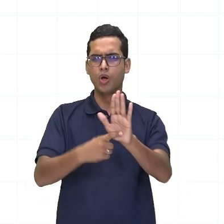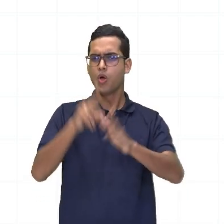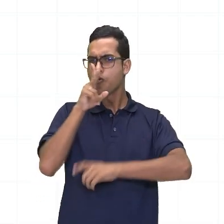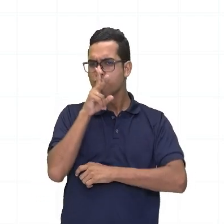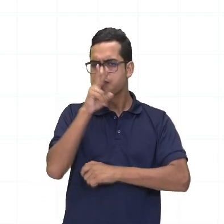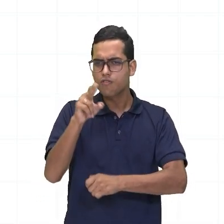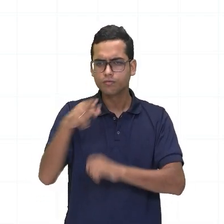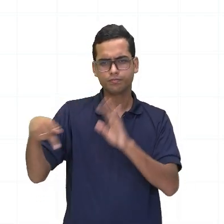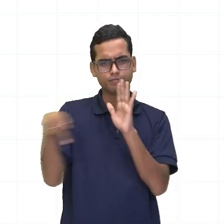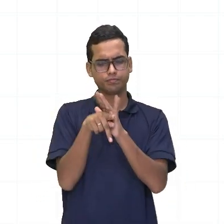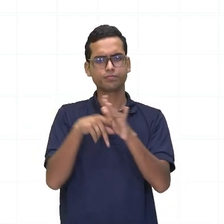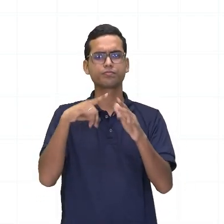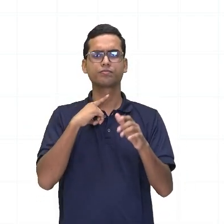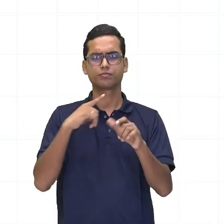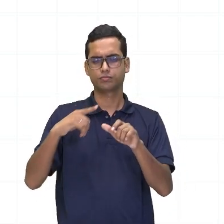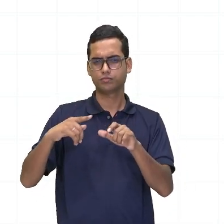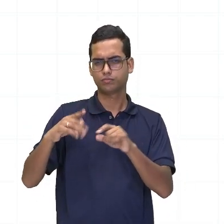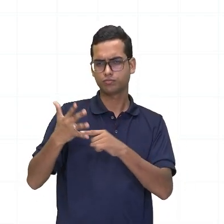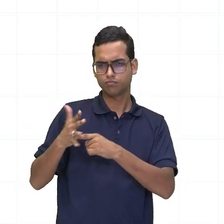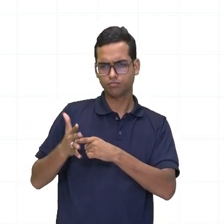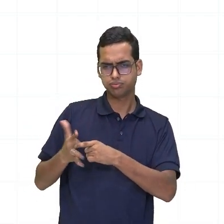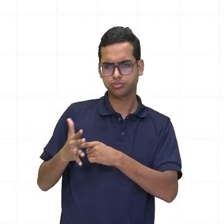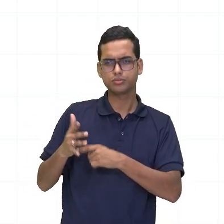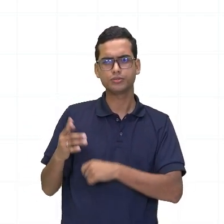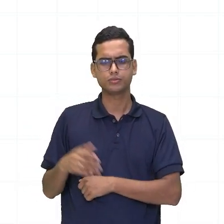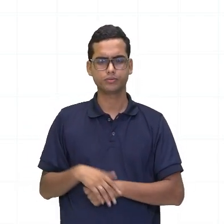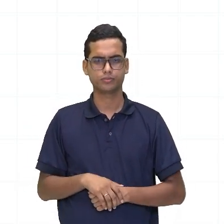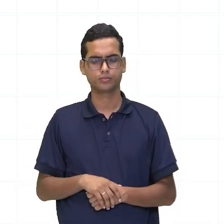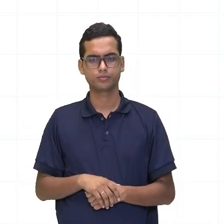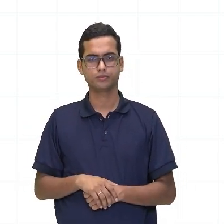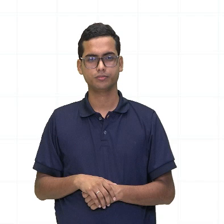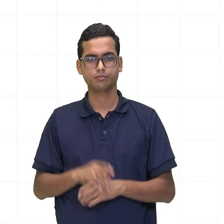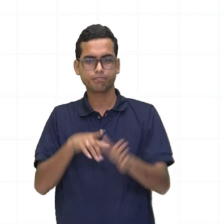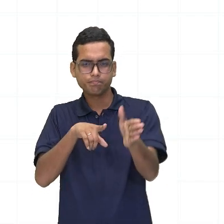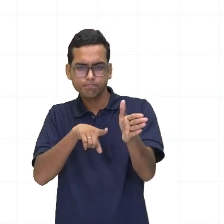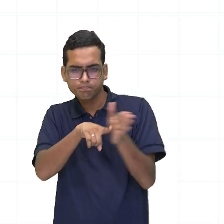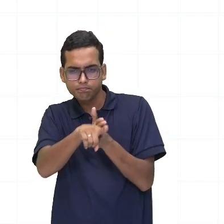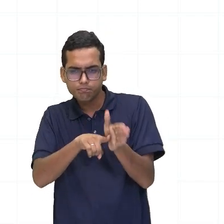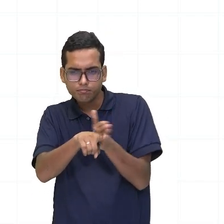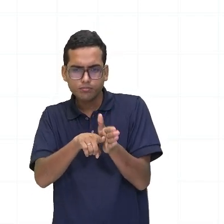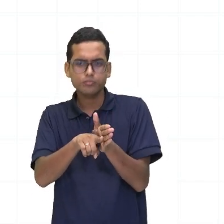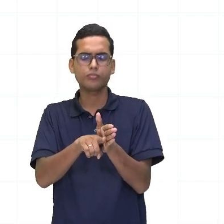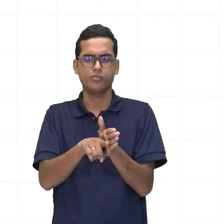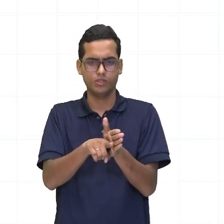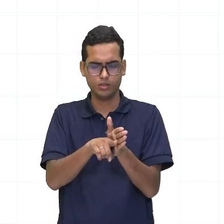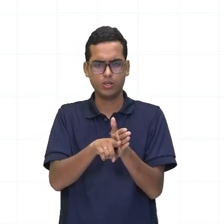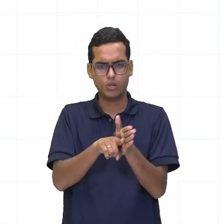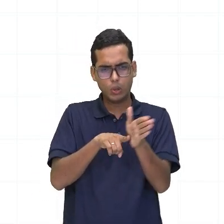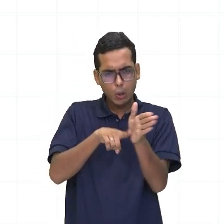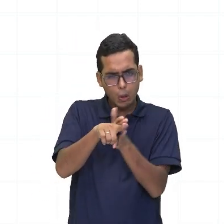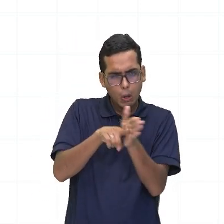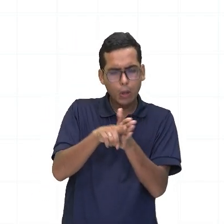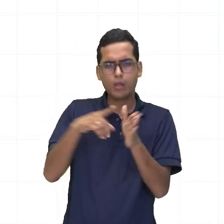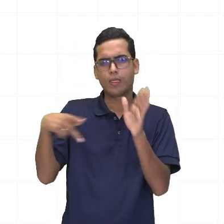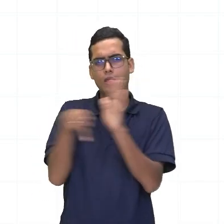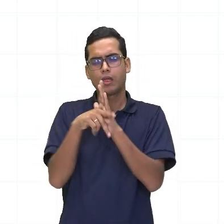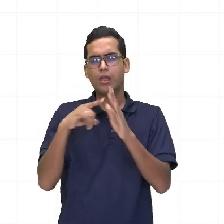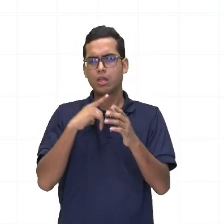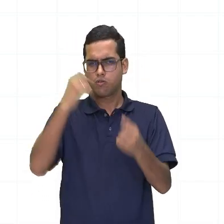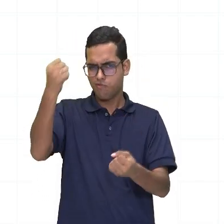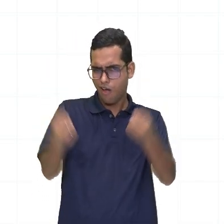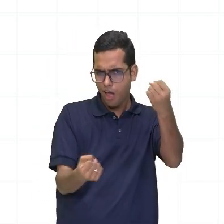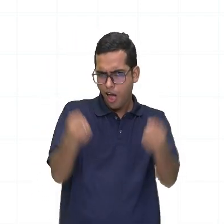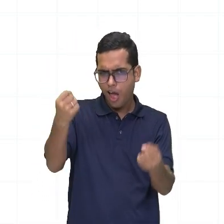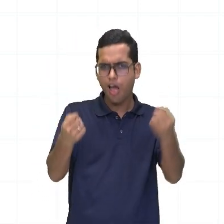aí desses motores, tá? Então, quem busca ali uma potência maior, vai geralmente buscar ali um motor que